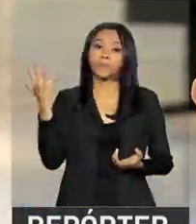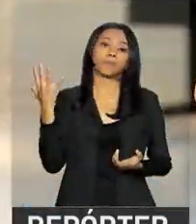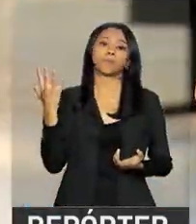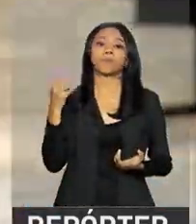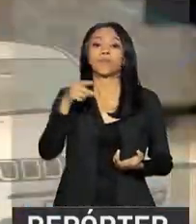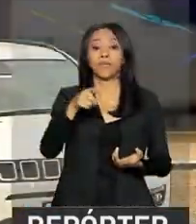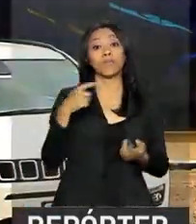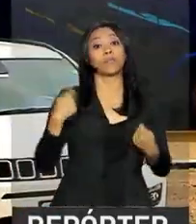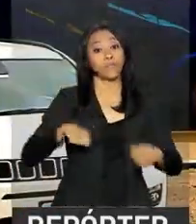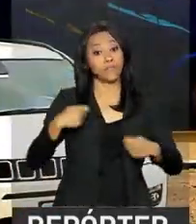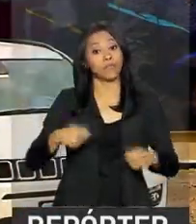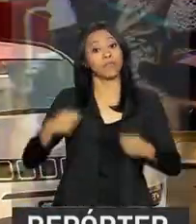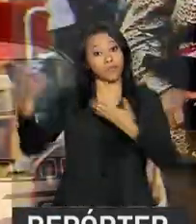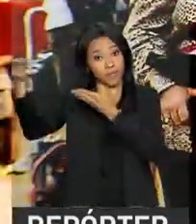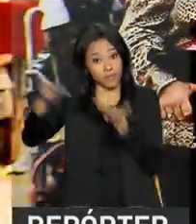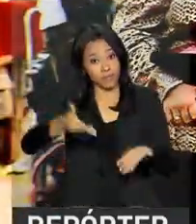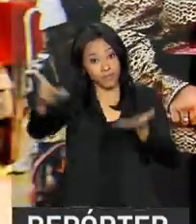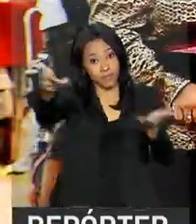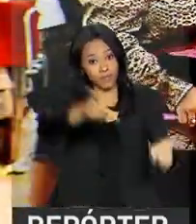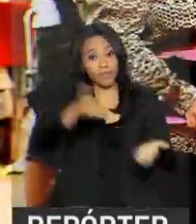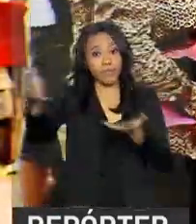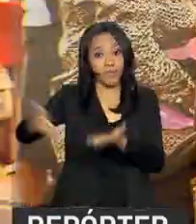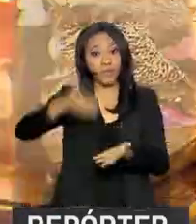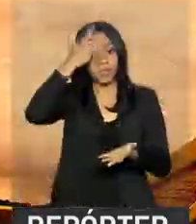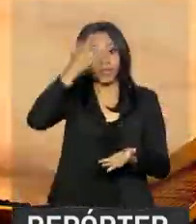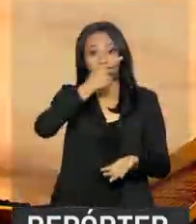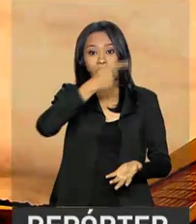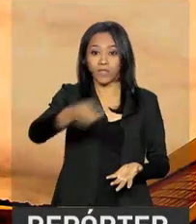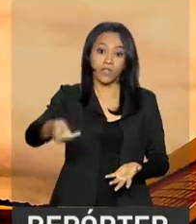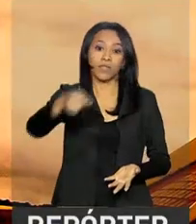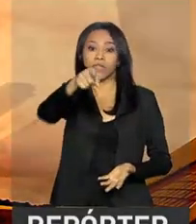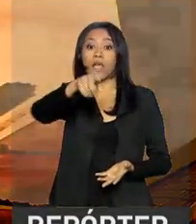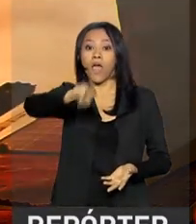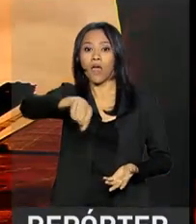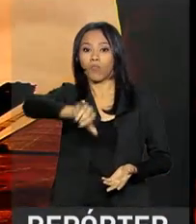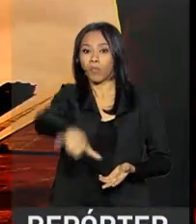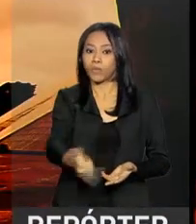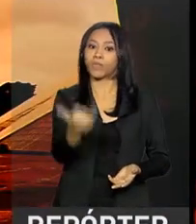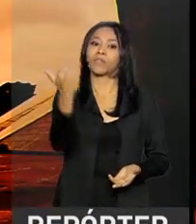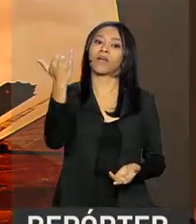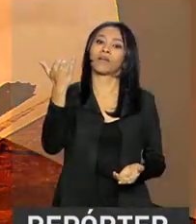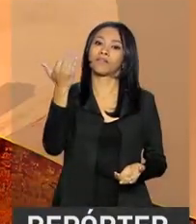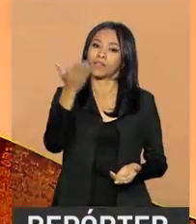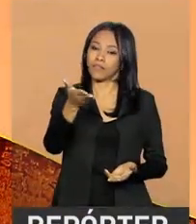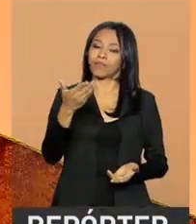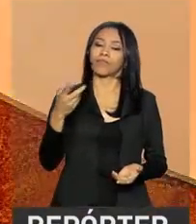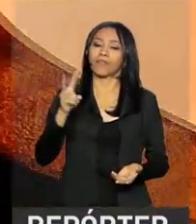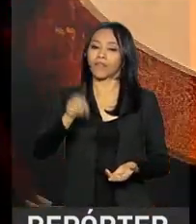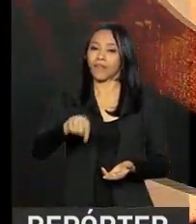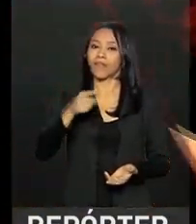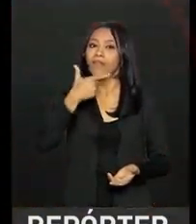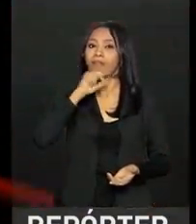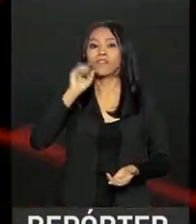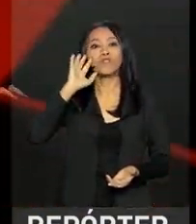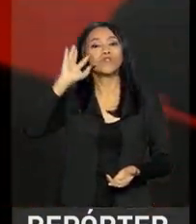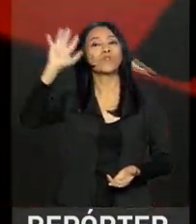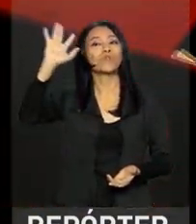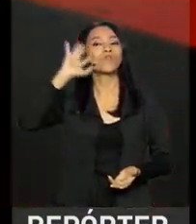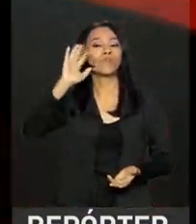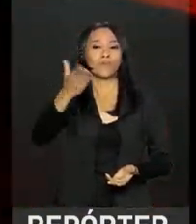iluminados, que merecem receber a atenção dos visitantes. Uma grande oportunidade que acena para quem sonha